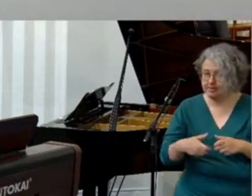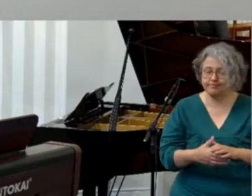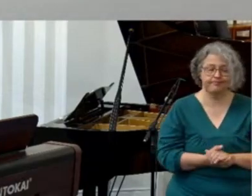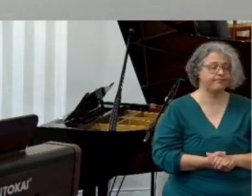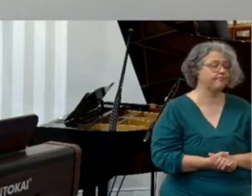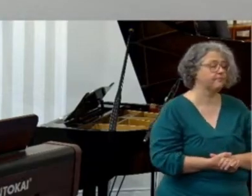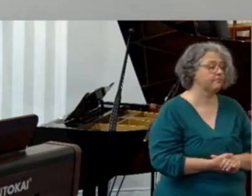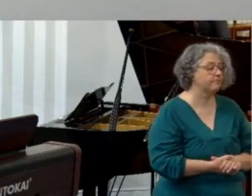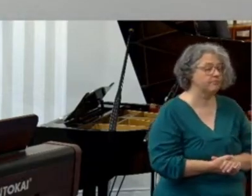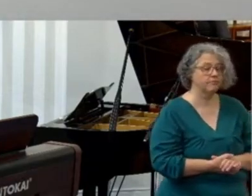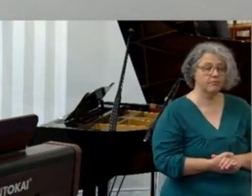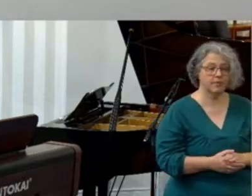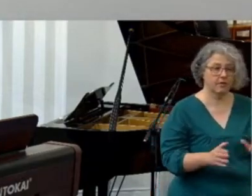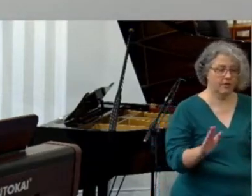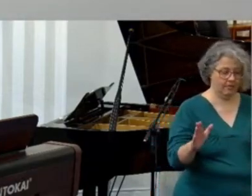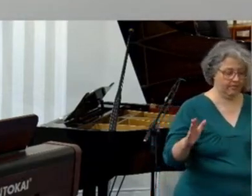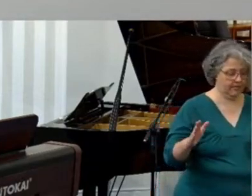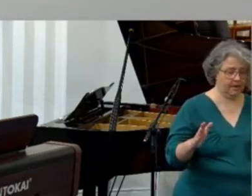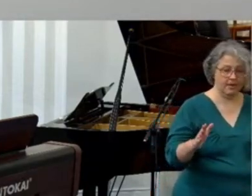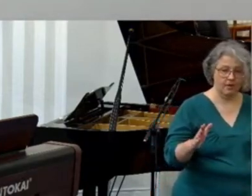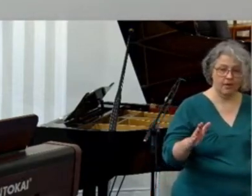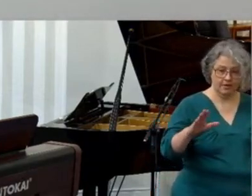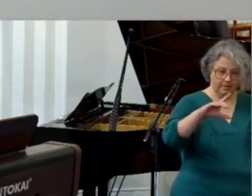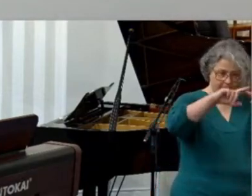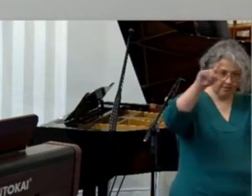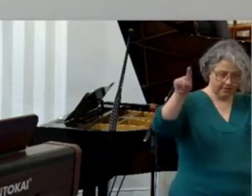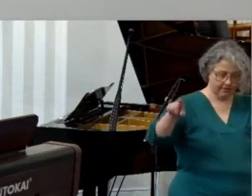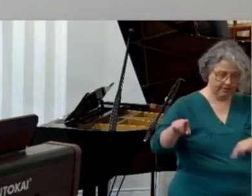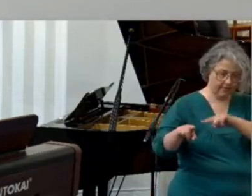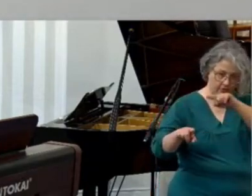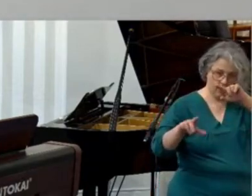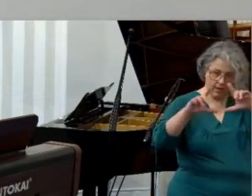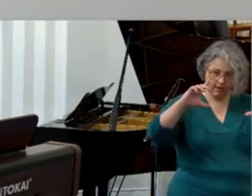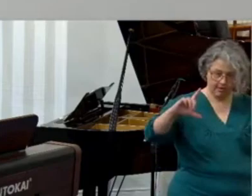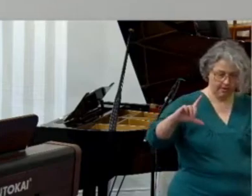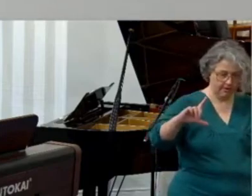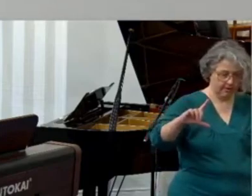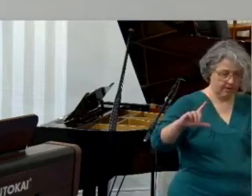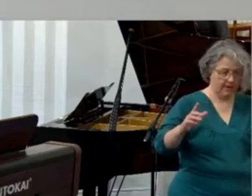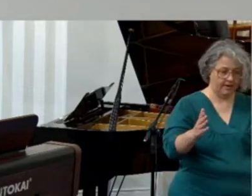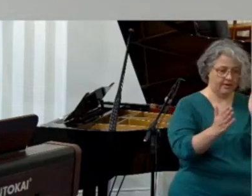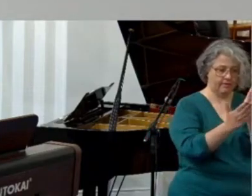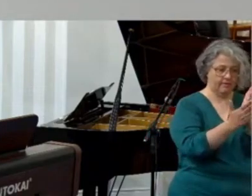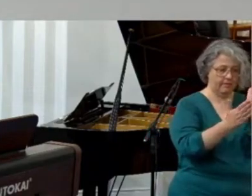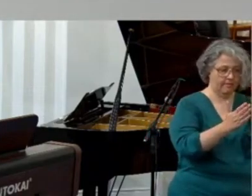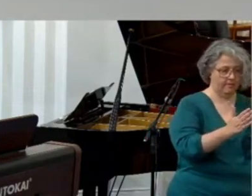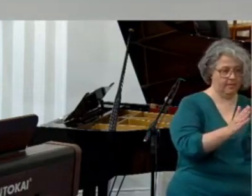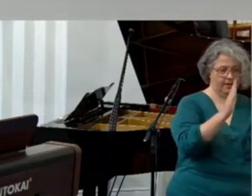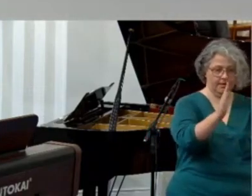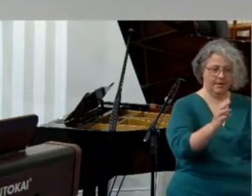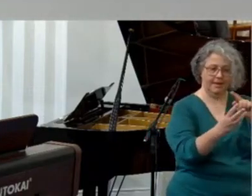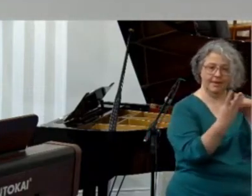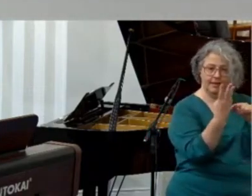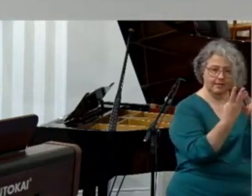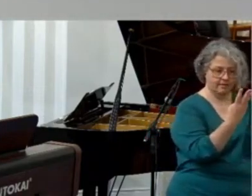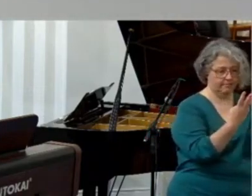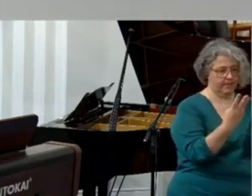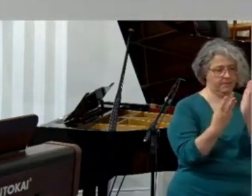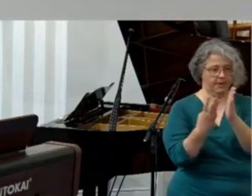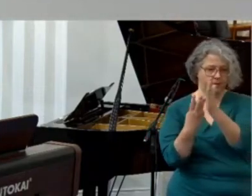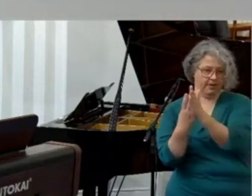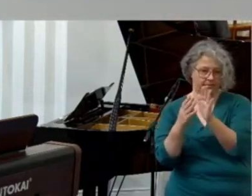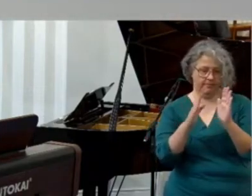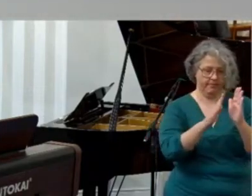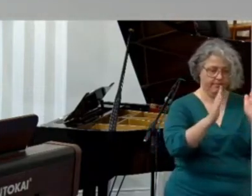dividissem aí o seu papel em 2 quadros, em 2 partes. Na primeira parte você vai desenhar você mesmo,